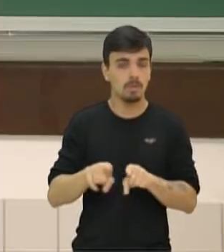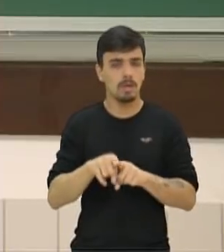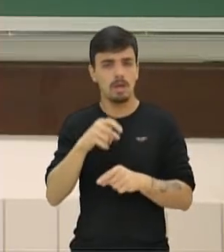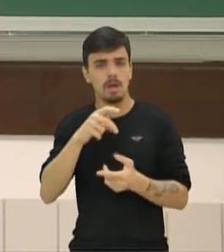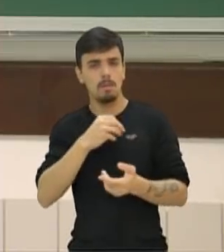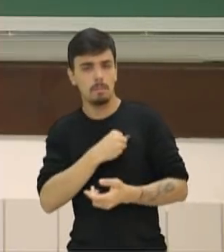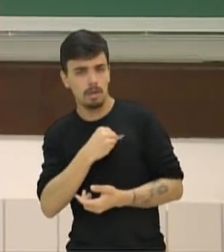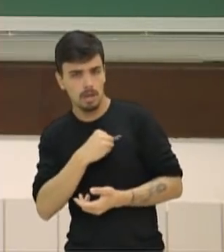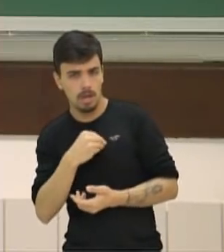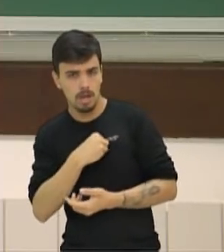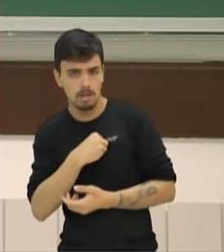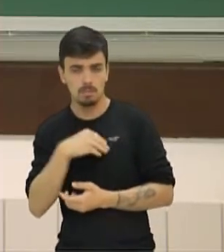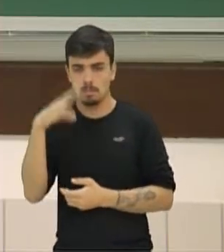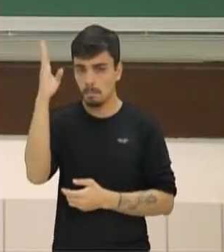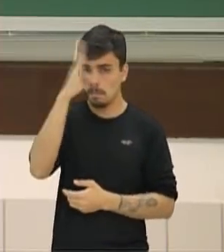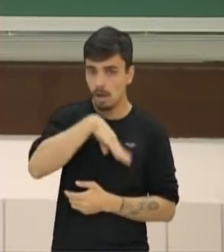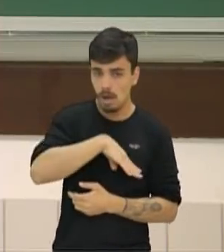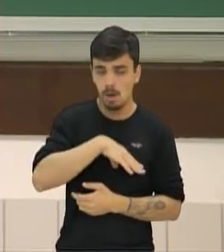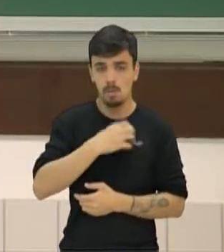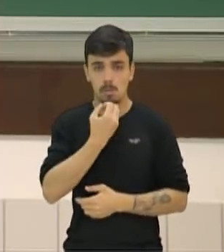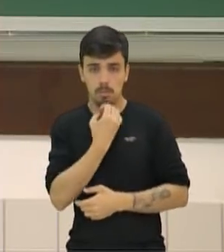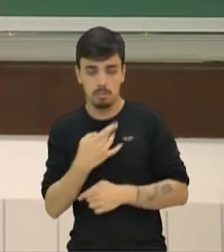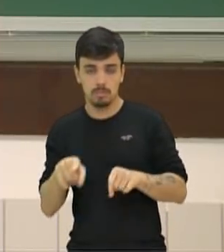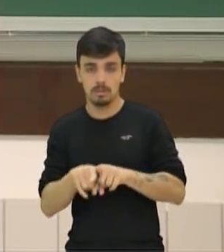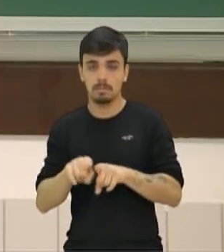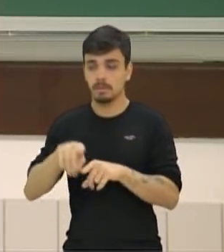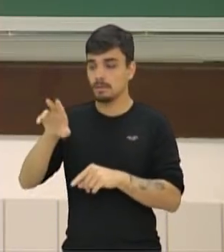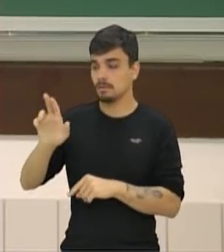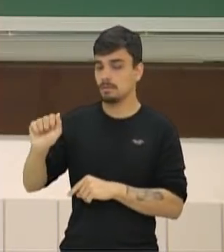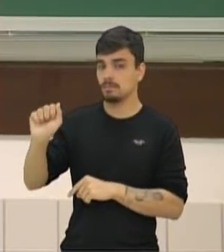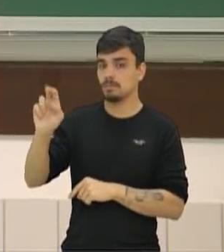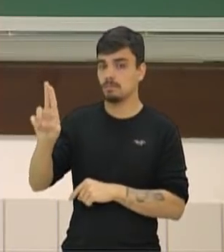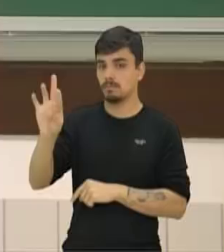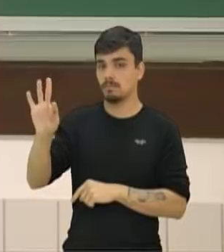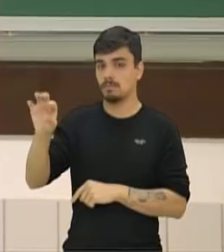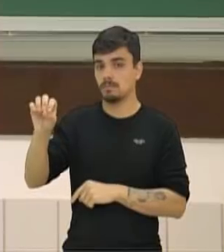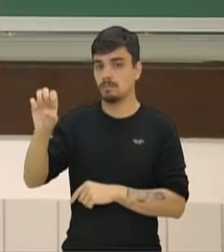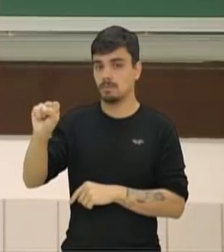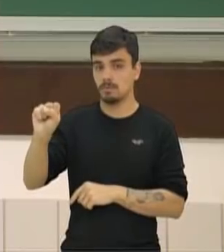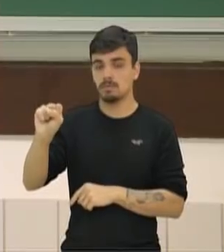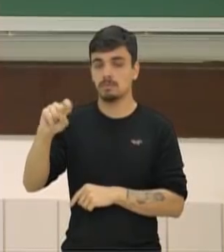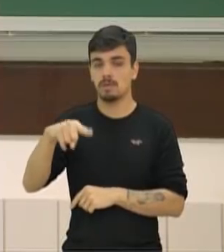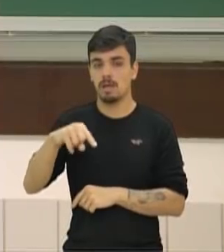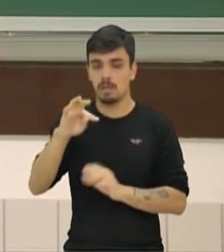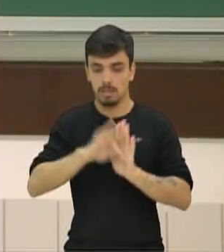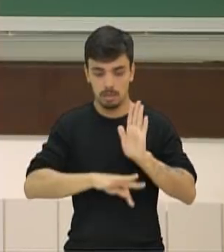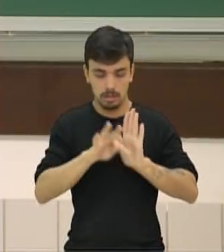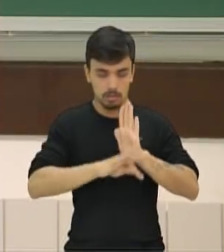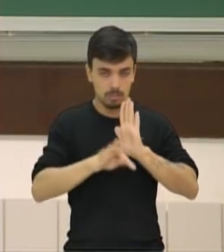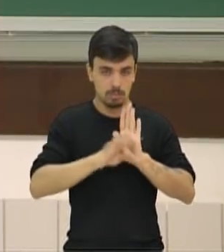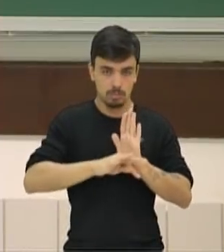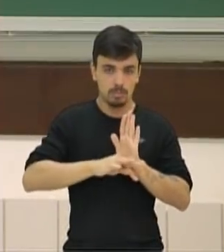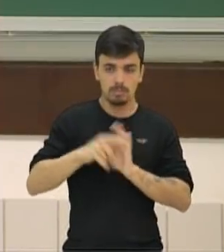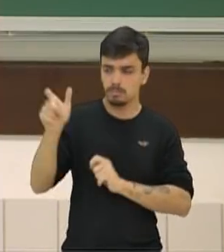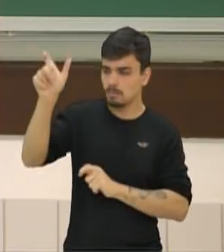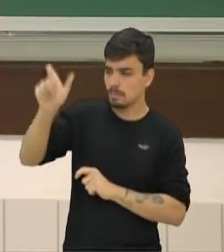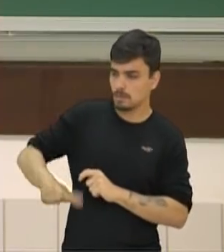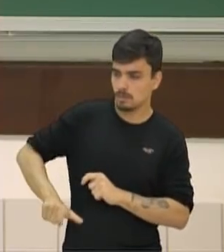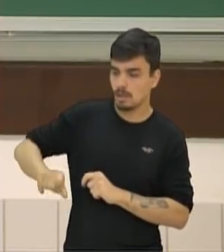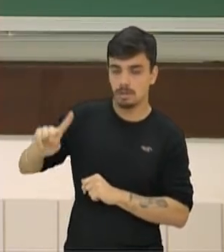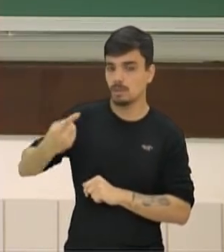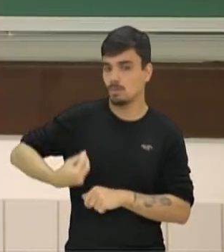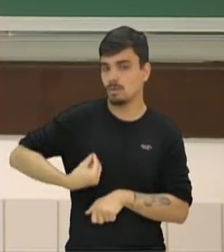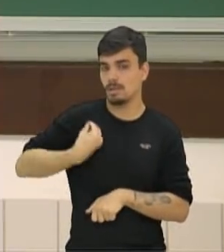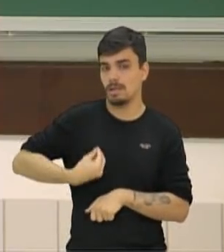pecado, né, através dos autos, por exemplo, que são os textos com personagens alegóricos, né, personagens que não existem na